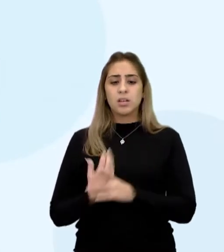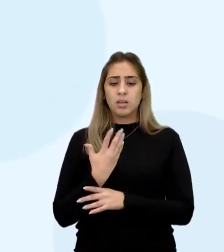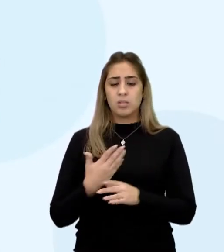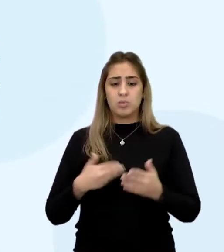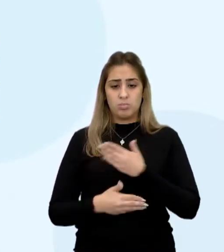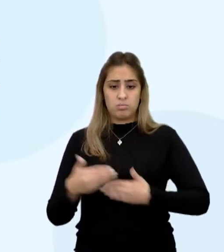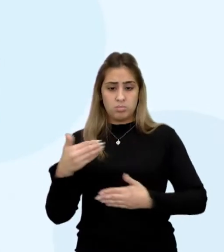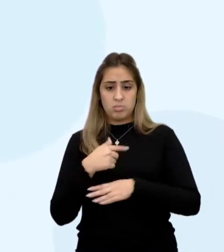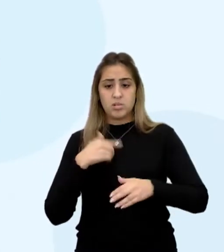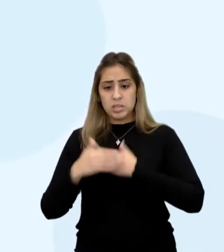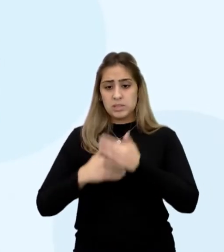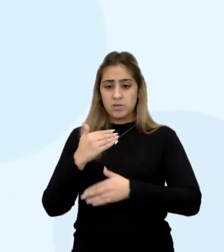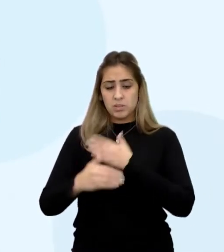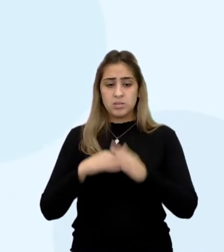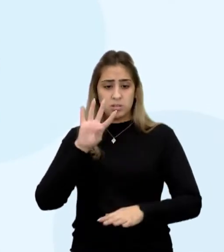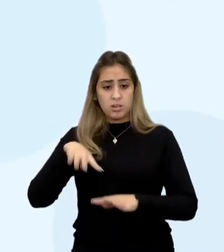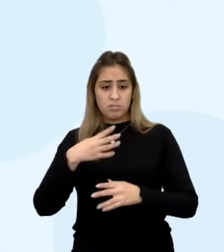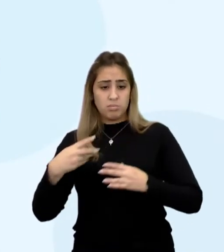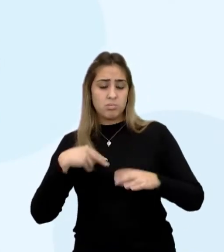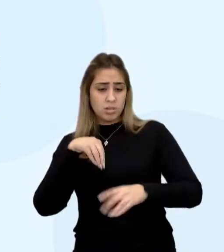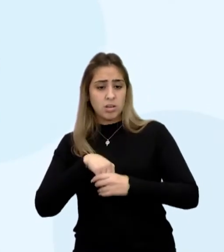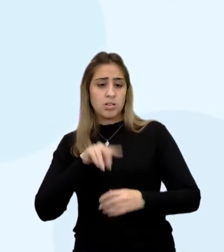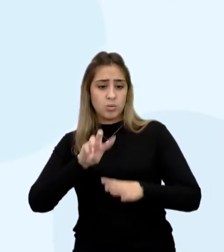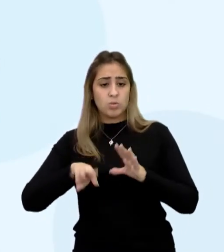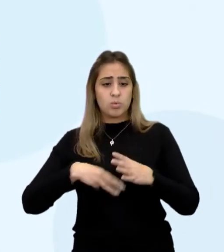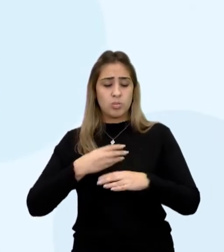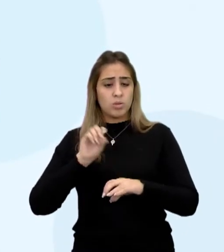layouts e desenvolvendo interfaces